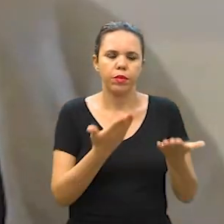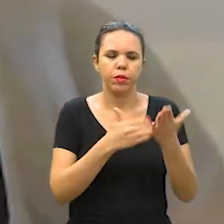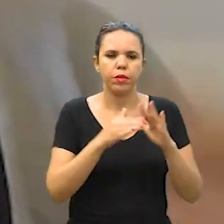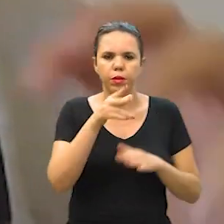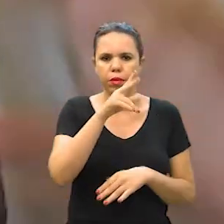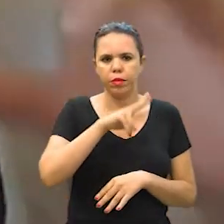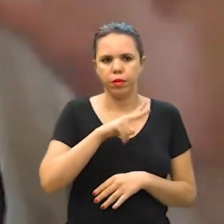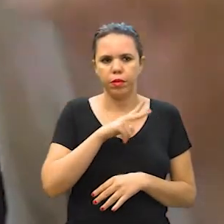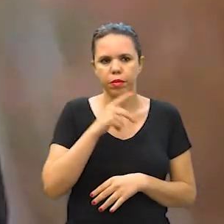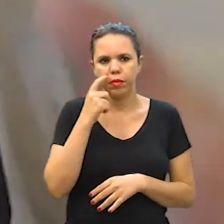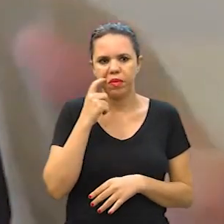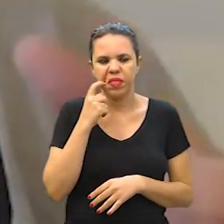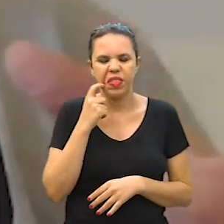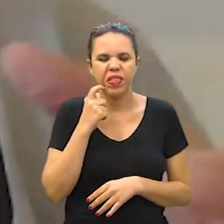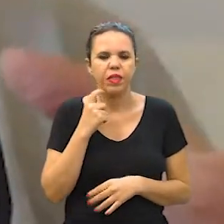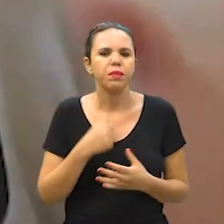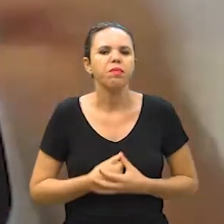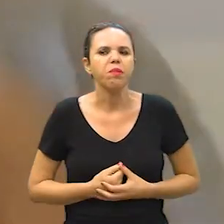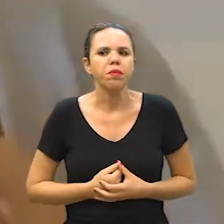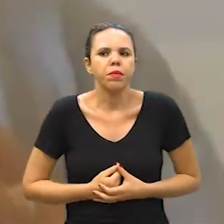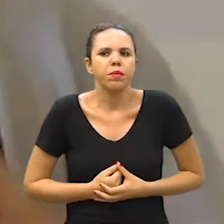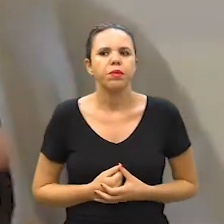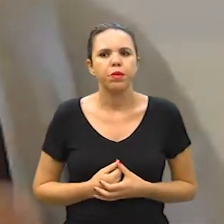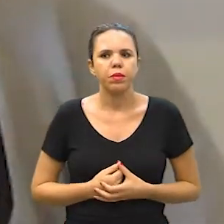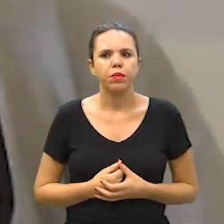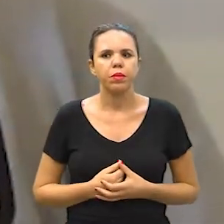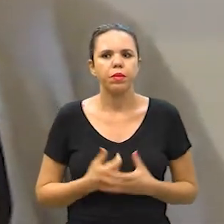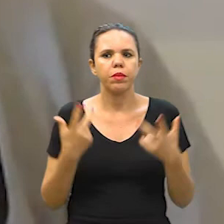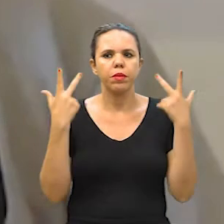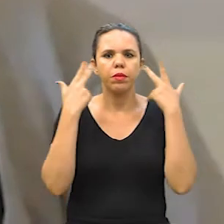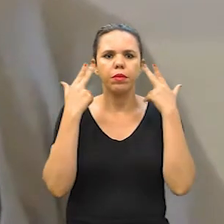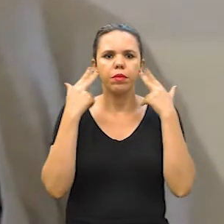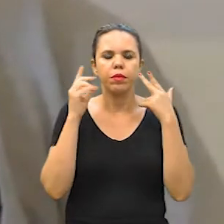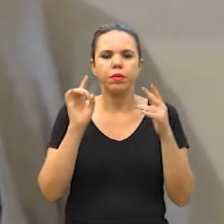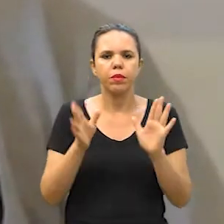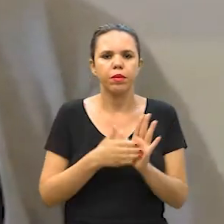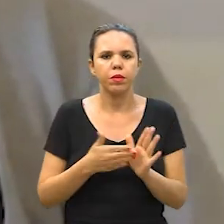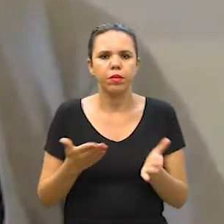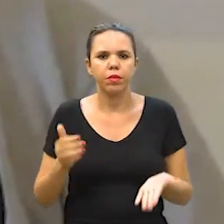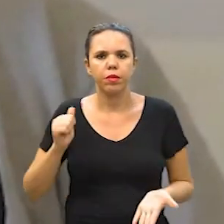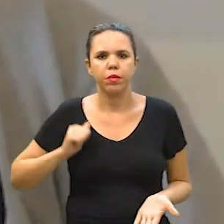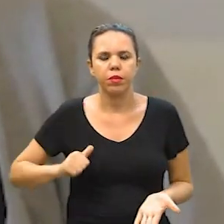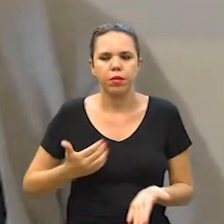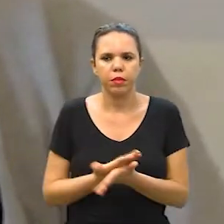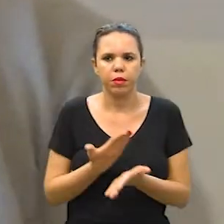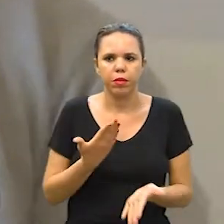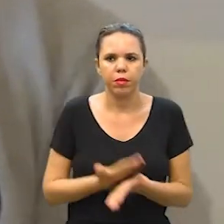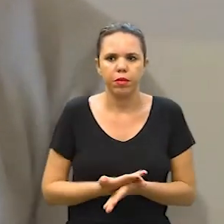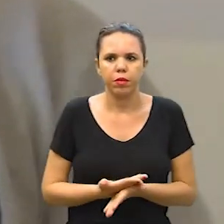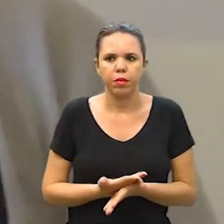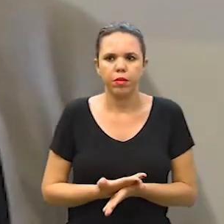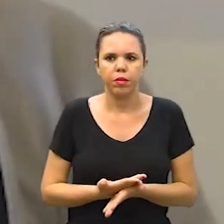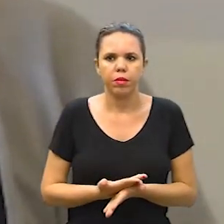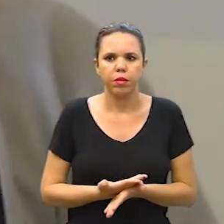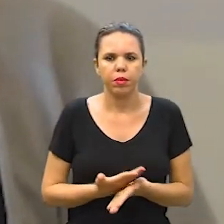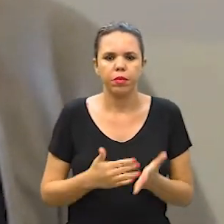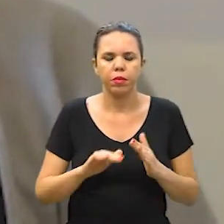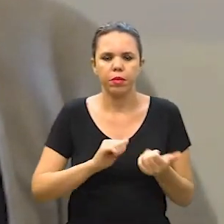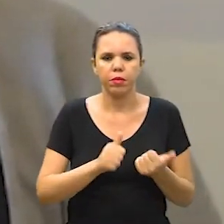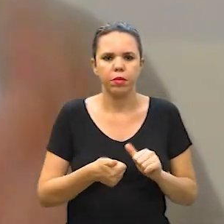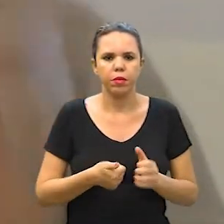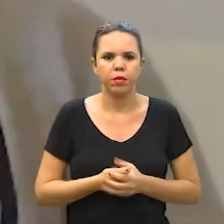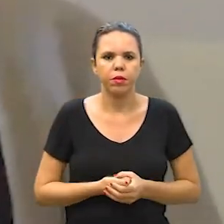escolas privadas, as charters. Essas normalmente só ofertam bolsas de estudos com aptidão